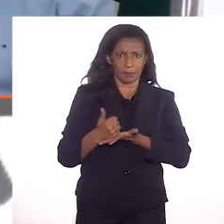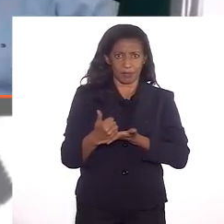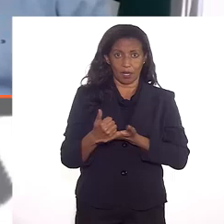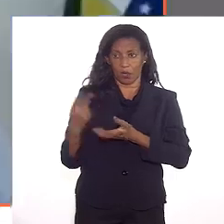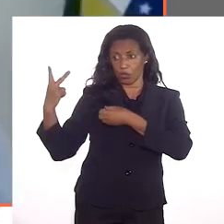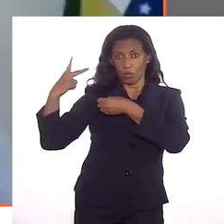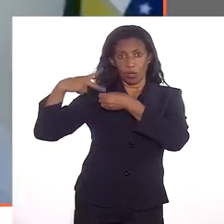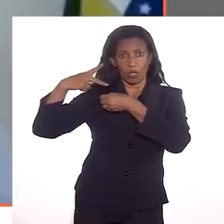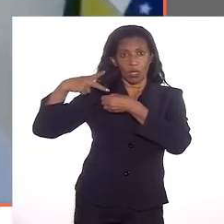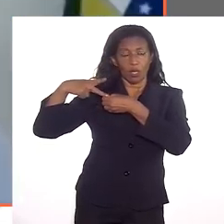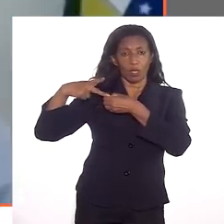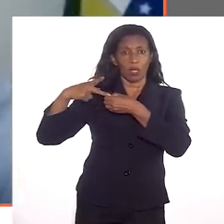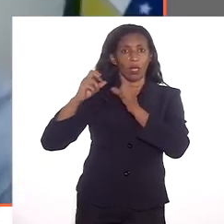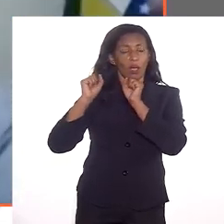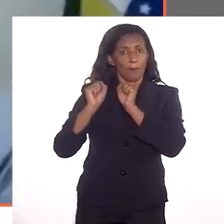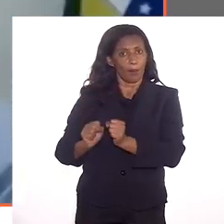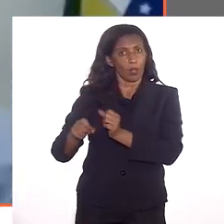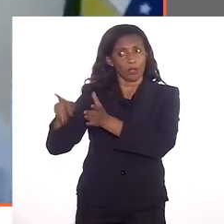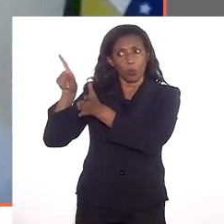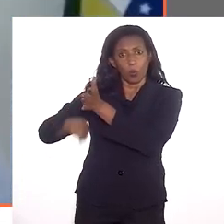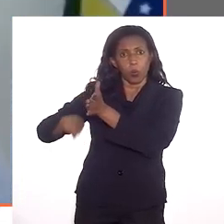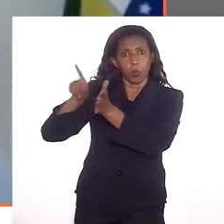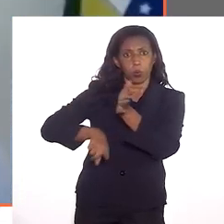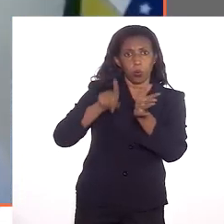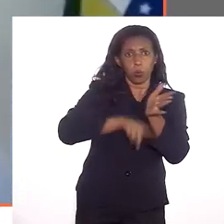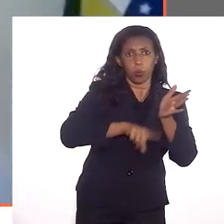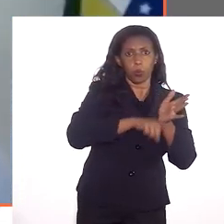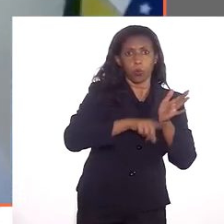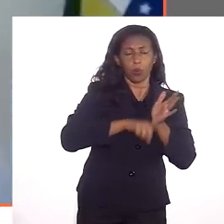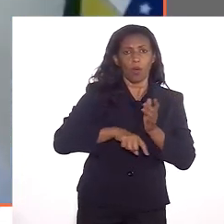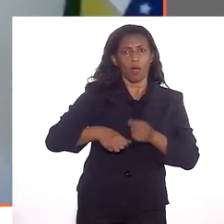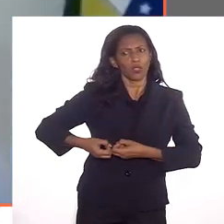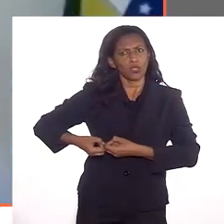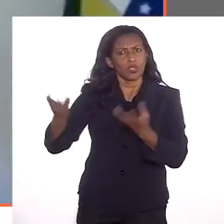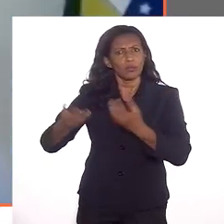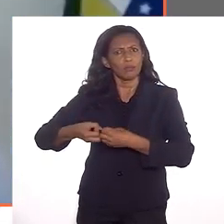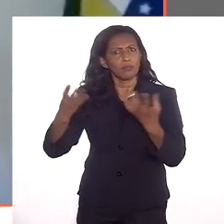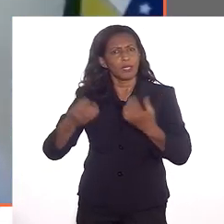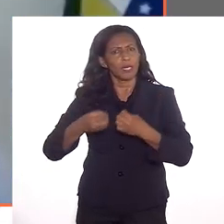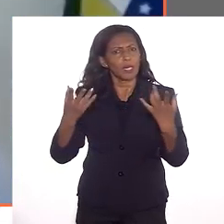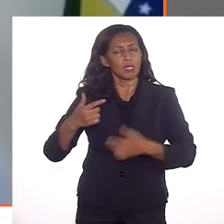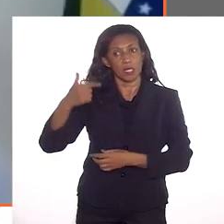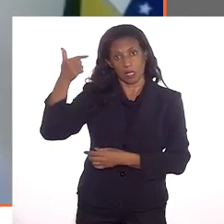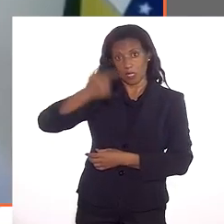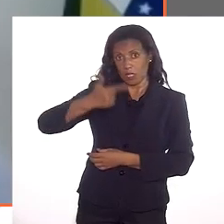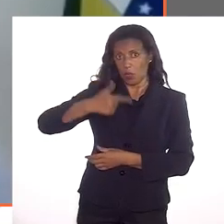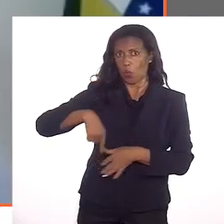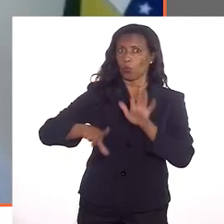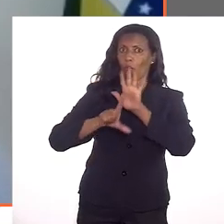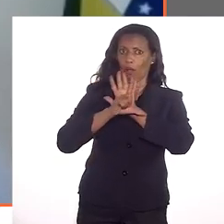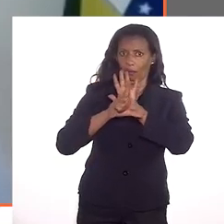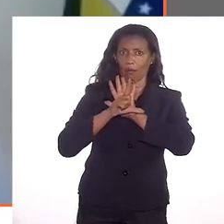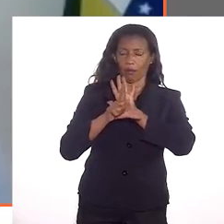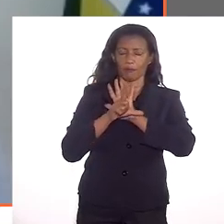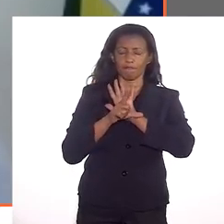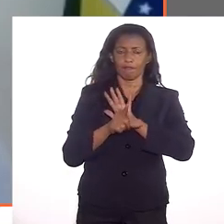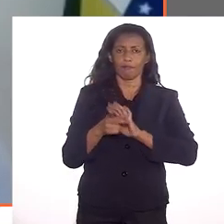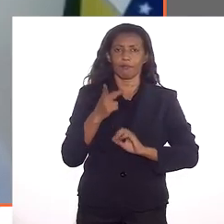especiais, as petroleiras podem abater vários tipos de despesa, segundo a legislação em